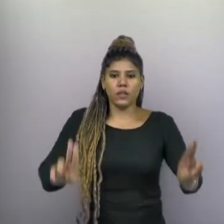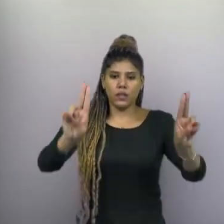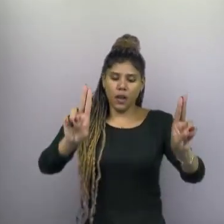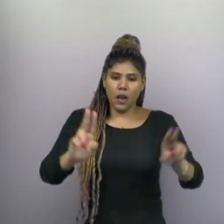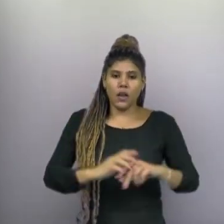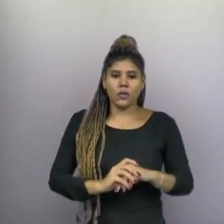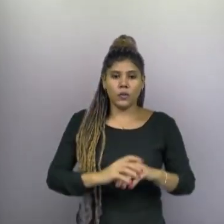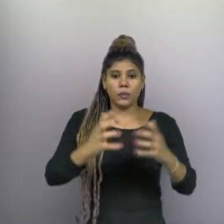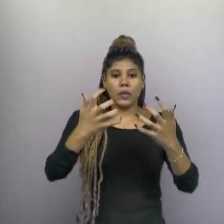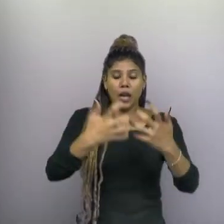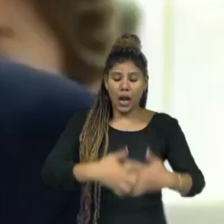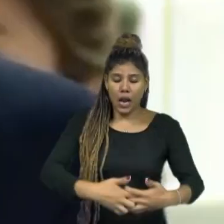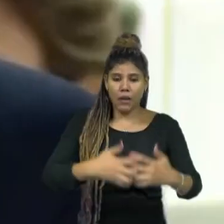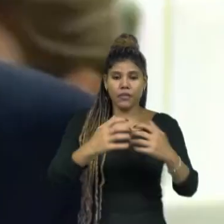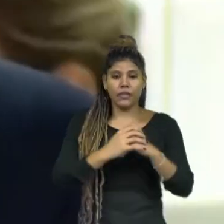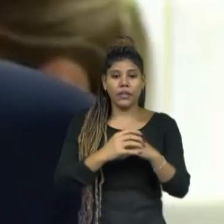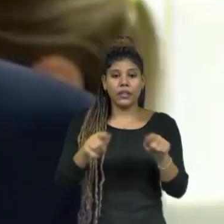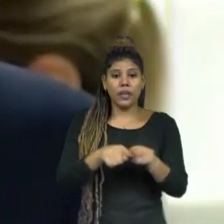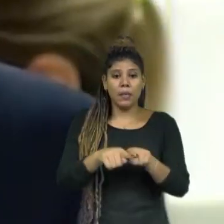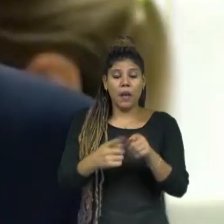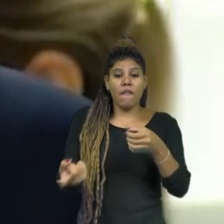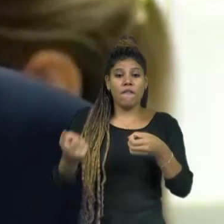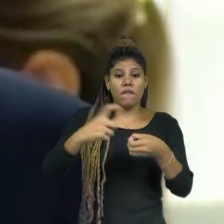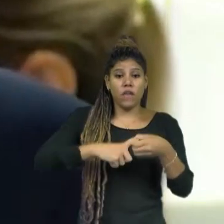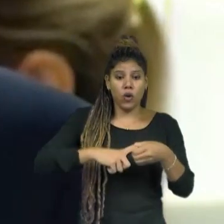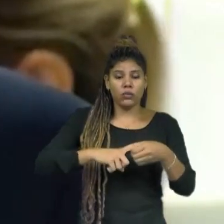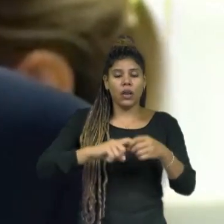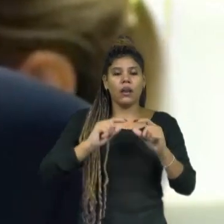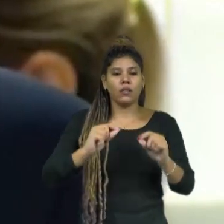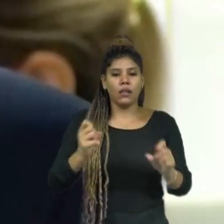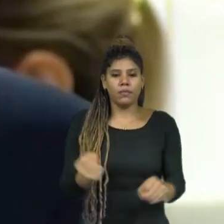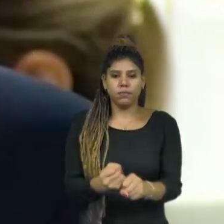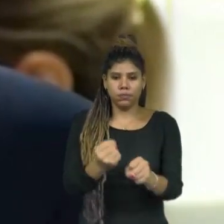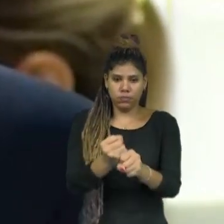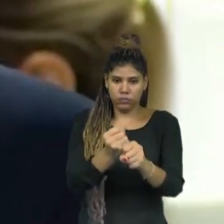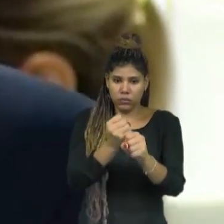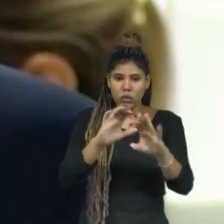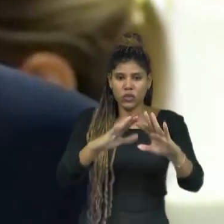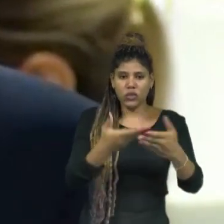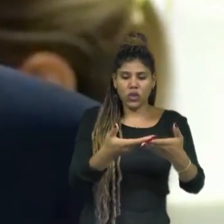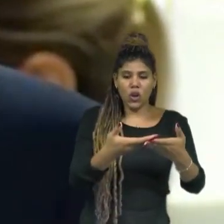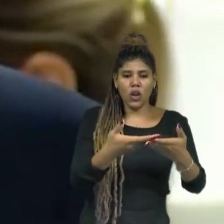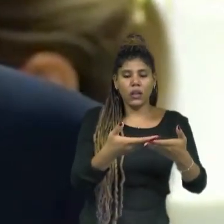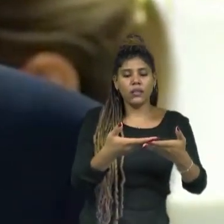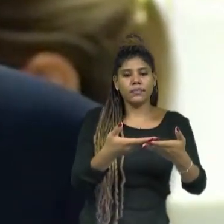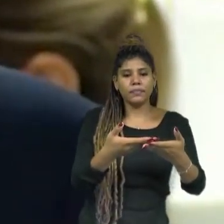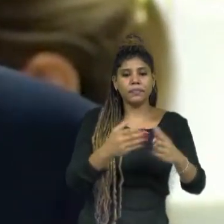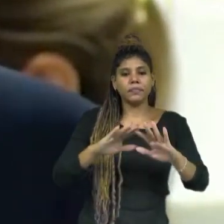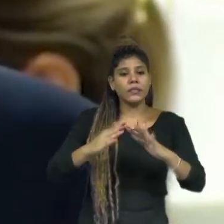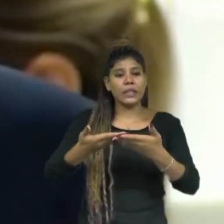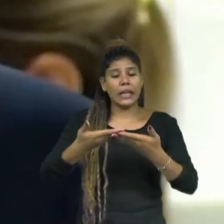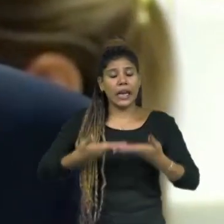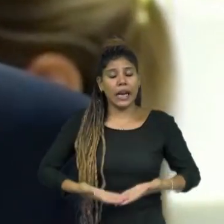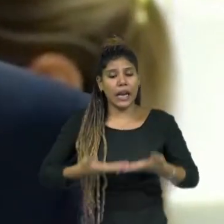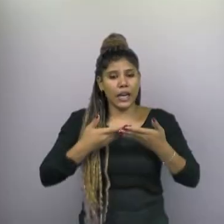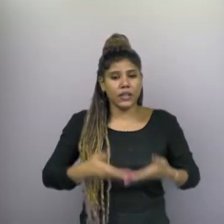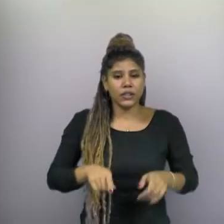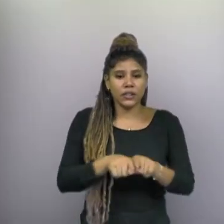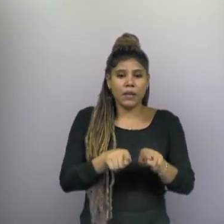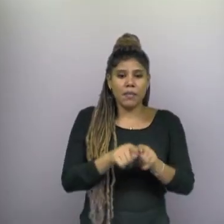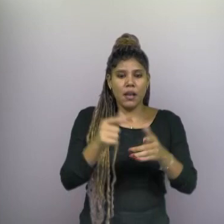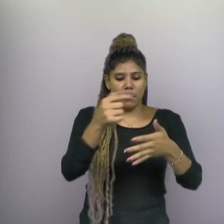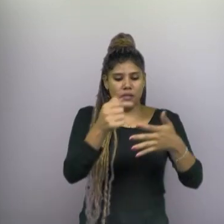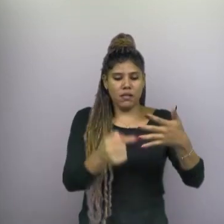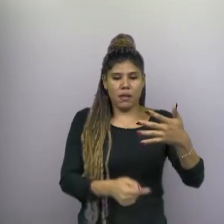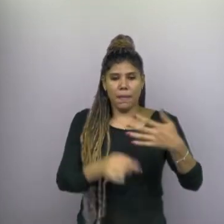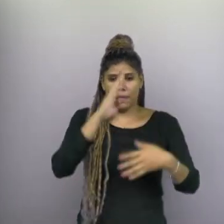de creches e escolas, restabelecer um pacto federativo pela educação, dentre outras medidas prioritárias. A